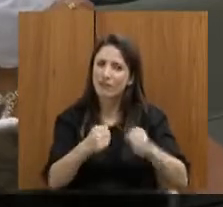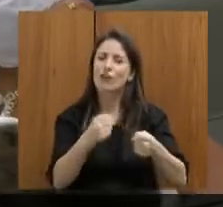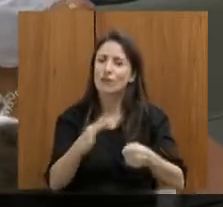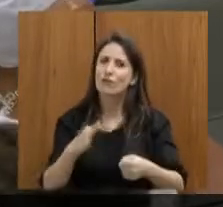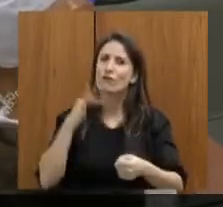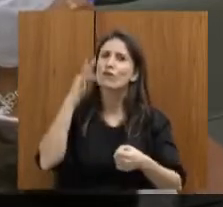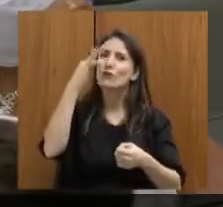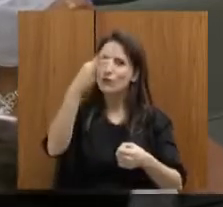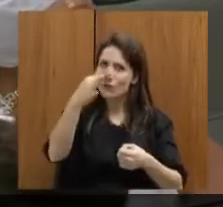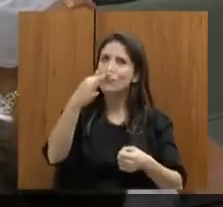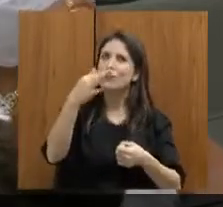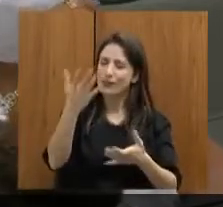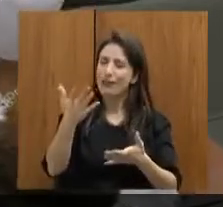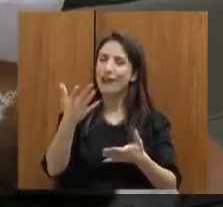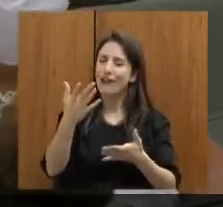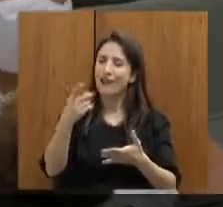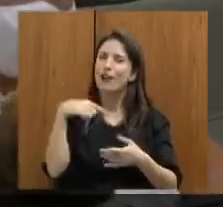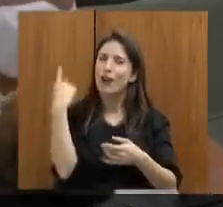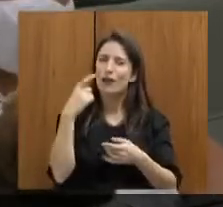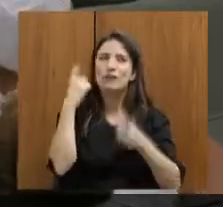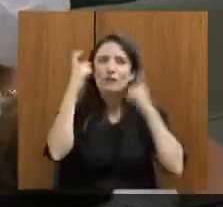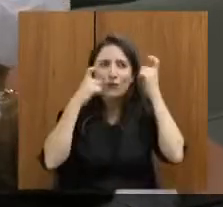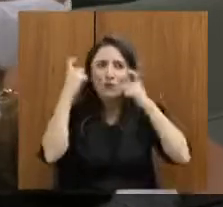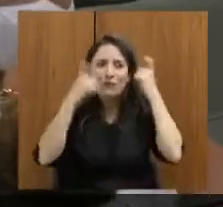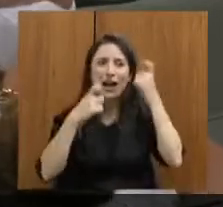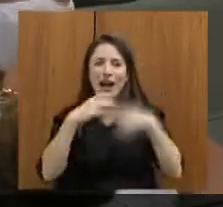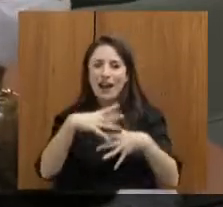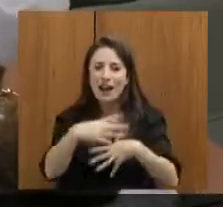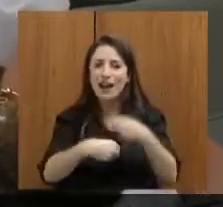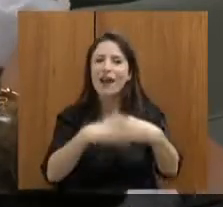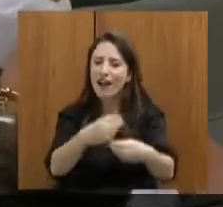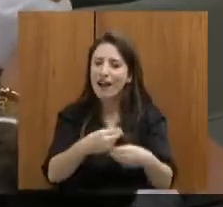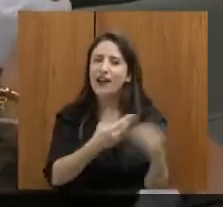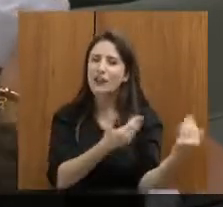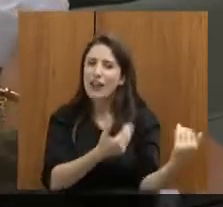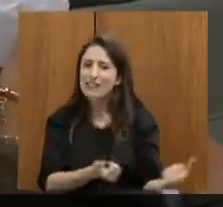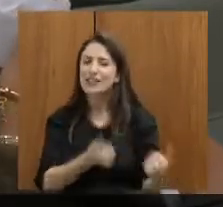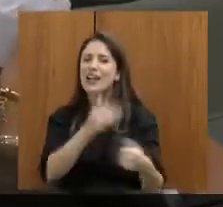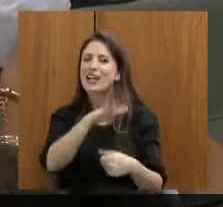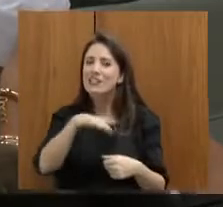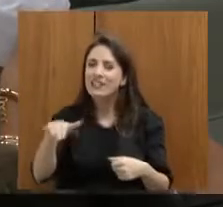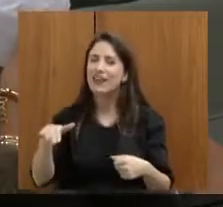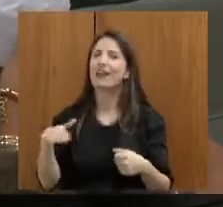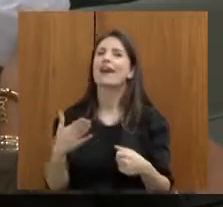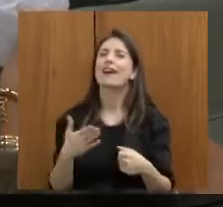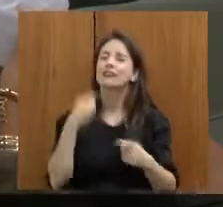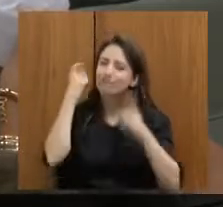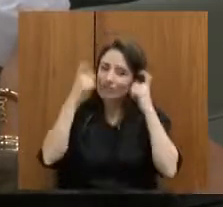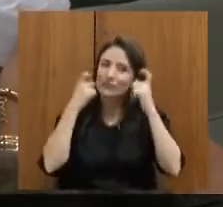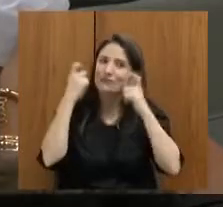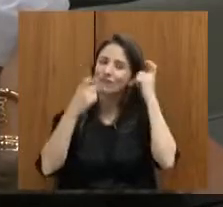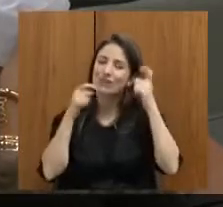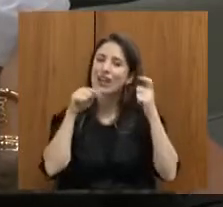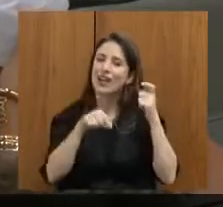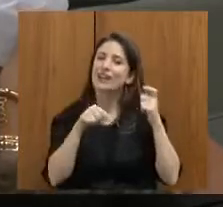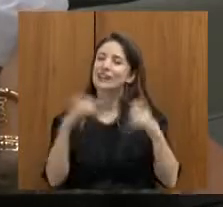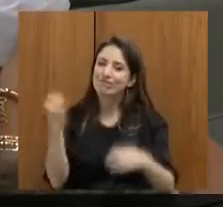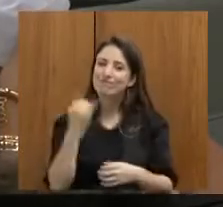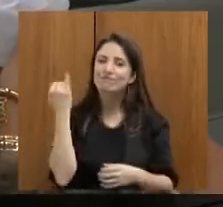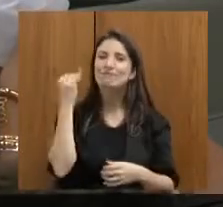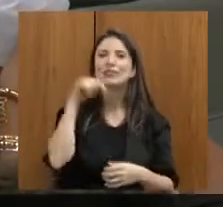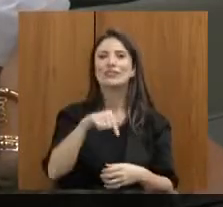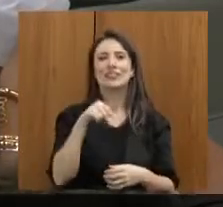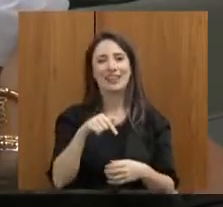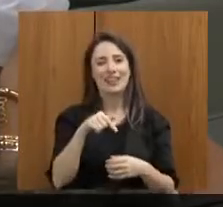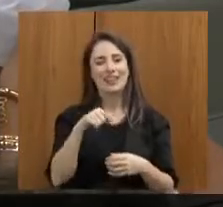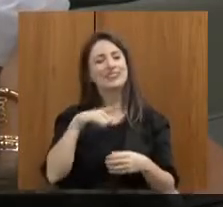também são os nossos adolescente as nossas crianças os nossos O Nosso tesouro dentro os nossos